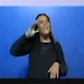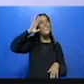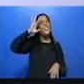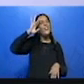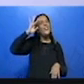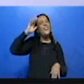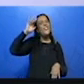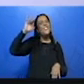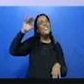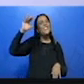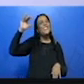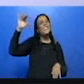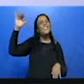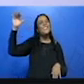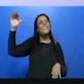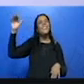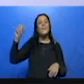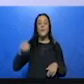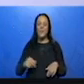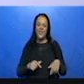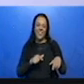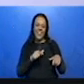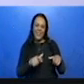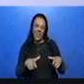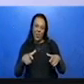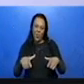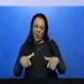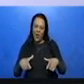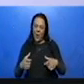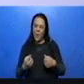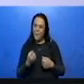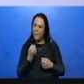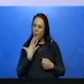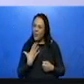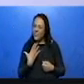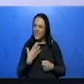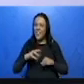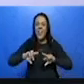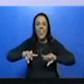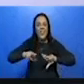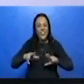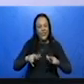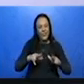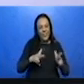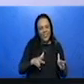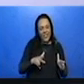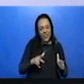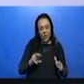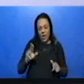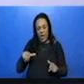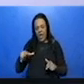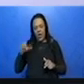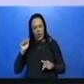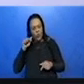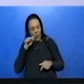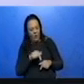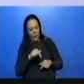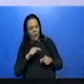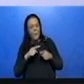diferente. Esse lugar, ele pode ser exótico, um lugar que você nunca foi, mas que com a sua imaginação você consegue,